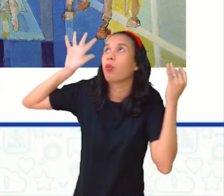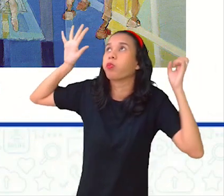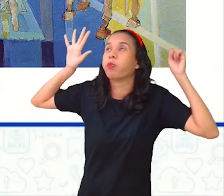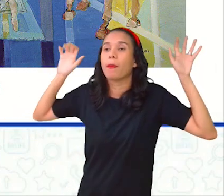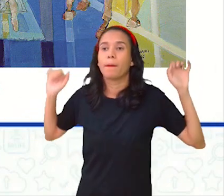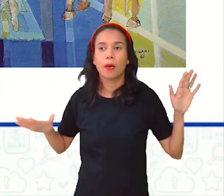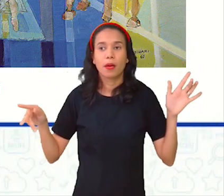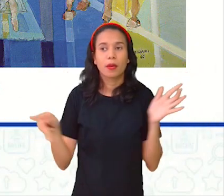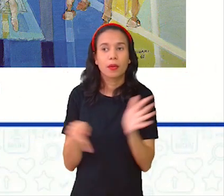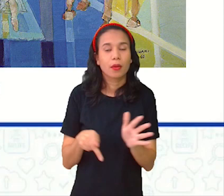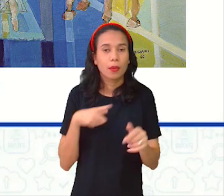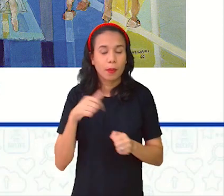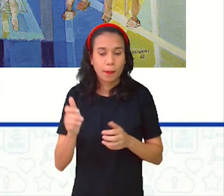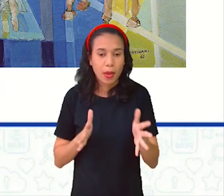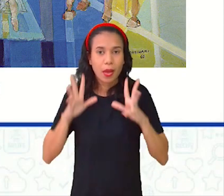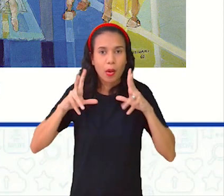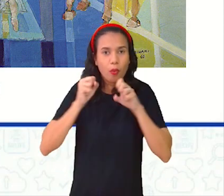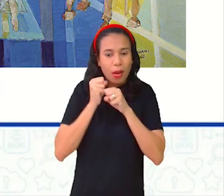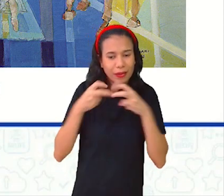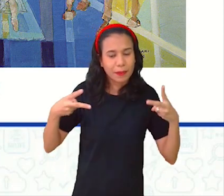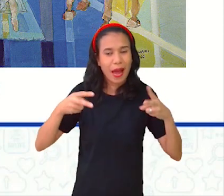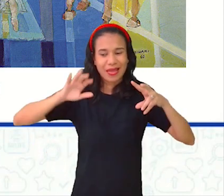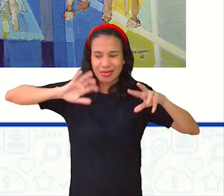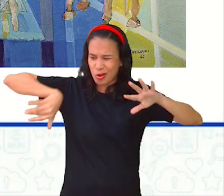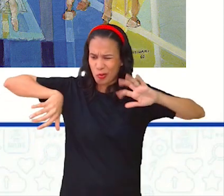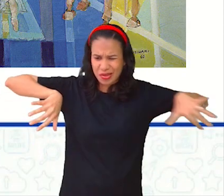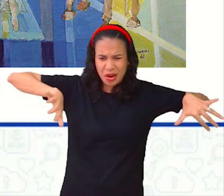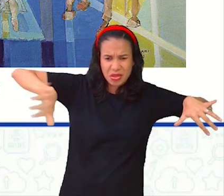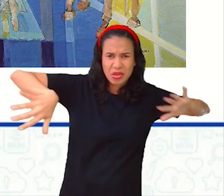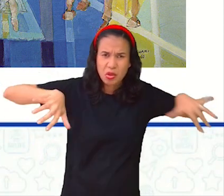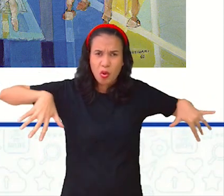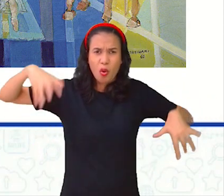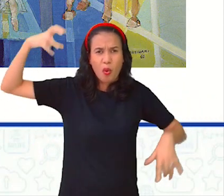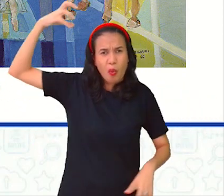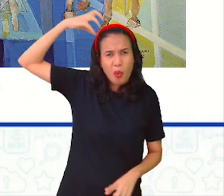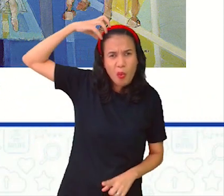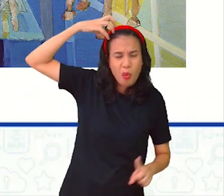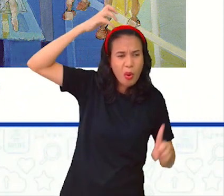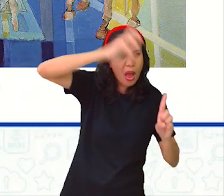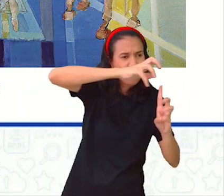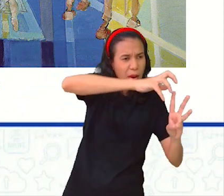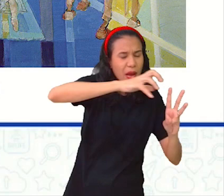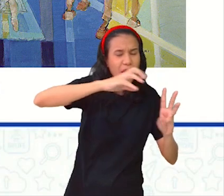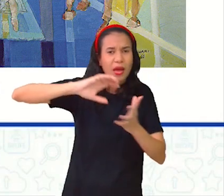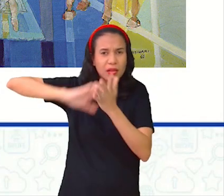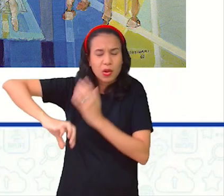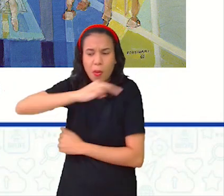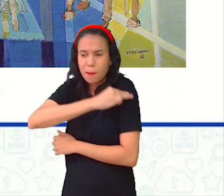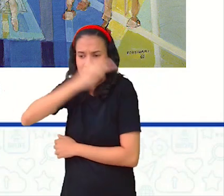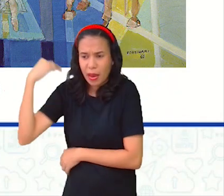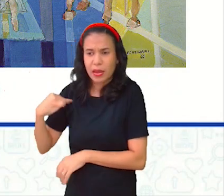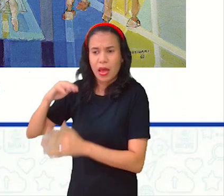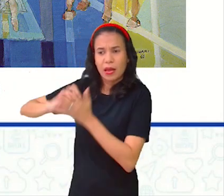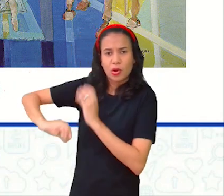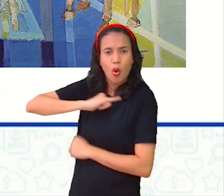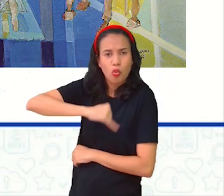colocado os animais aí, e só o menino, ele tirou os reis magos, ele tirou Maria, ele tirou José,